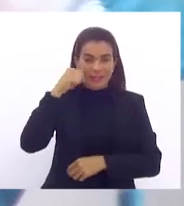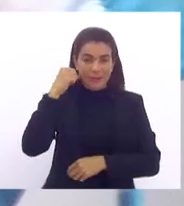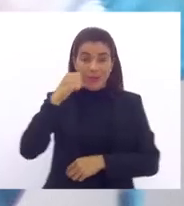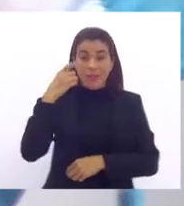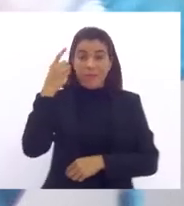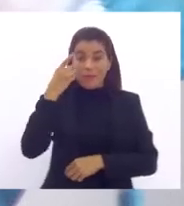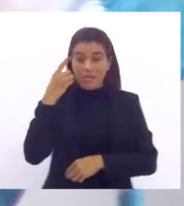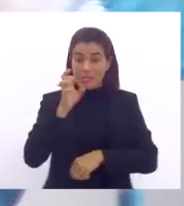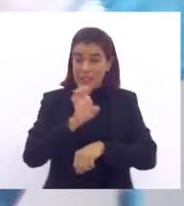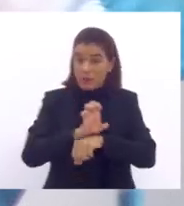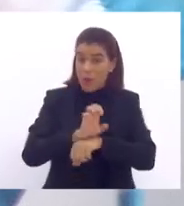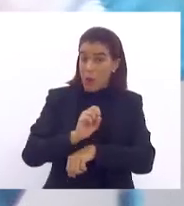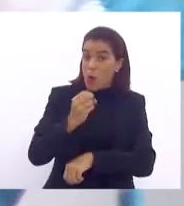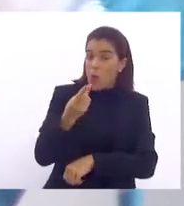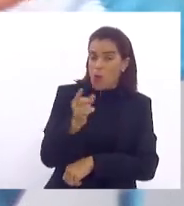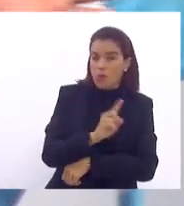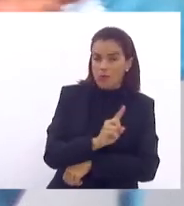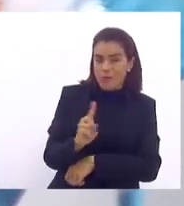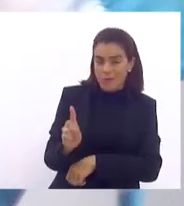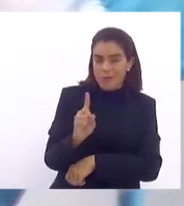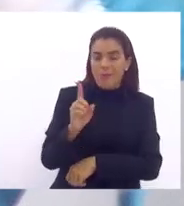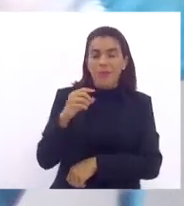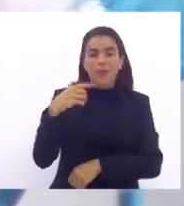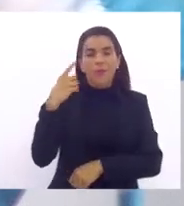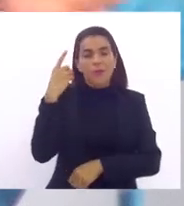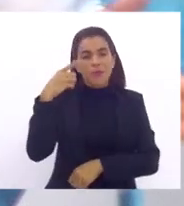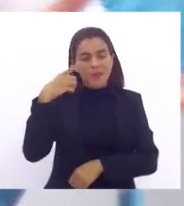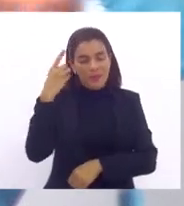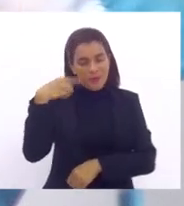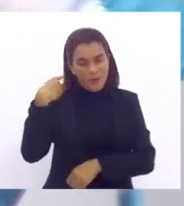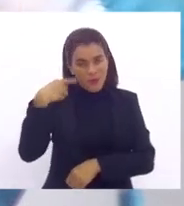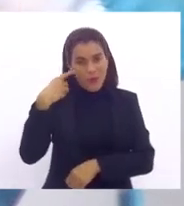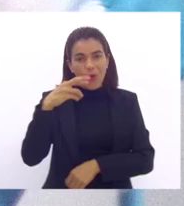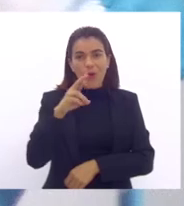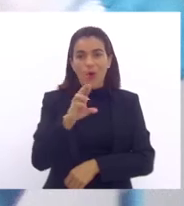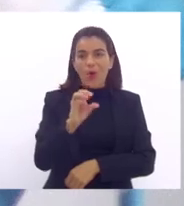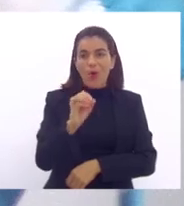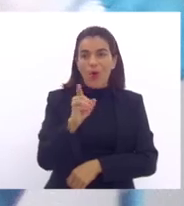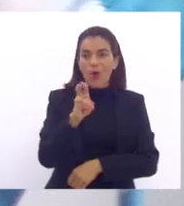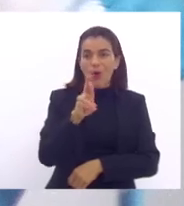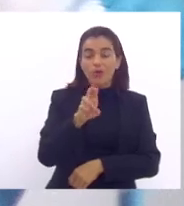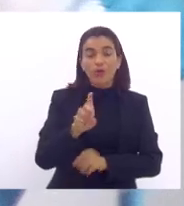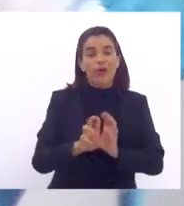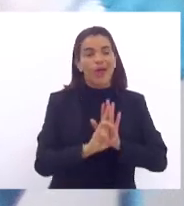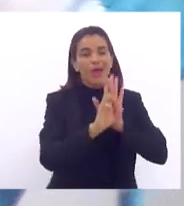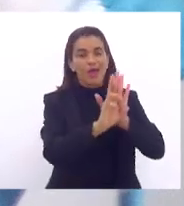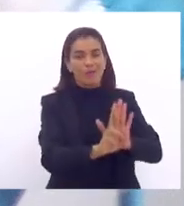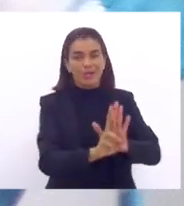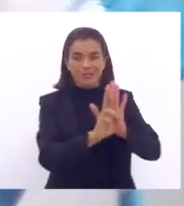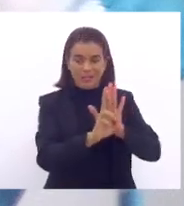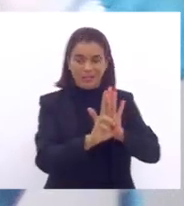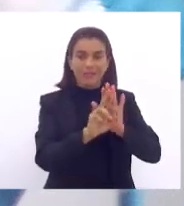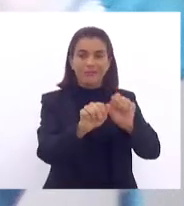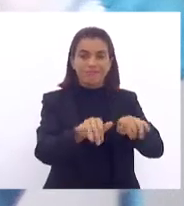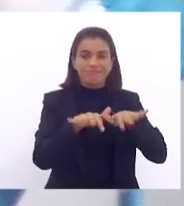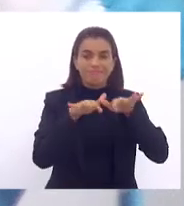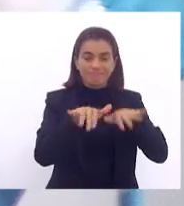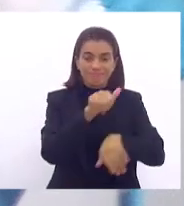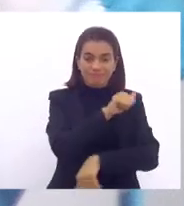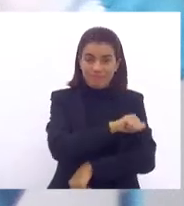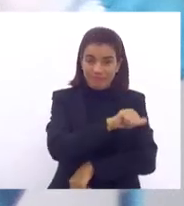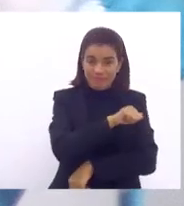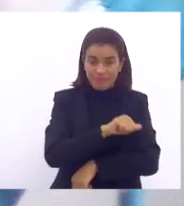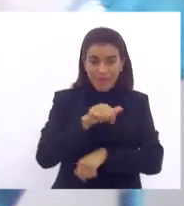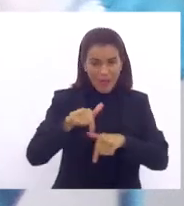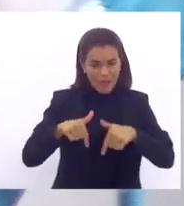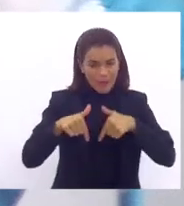estaduais ou não e o Dr Rodrigo Lopes brilhantemente representando a Assembleia Legislativa do Rio de Janeiro atuou no Supremo Tribunal